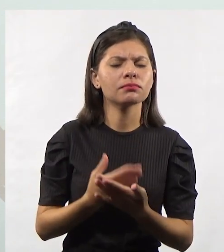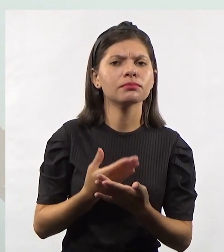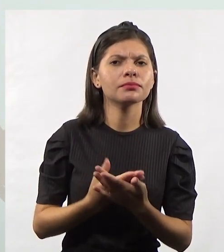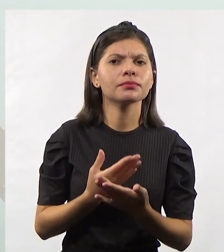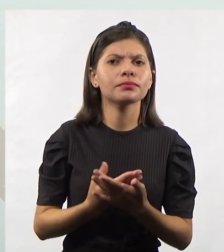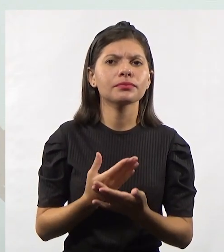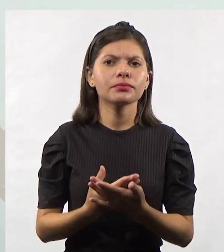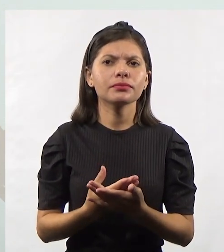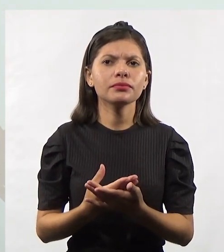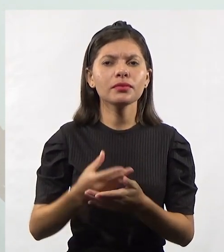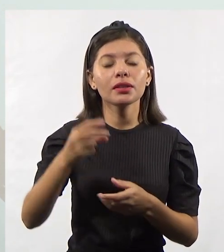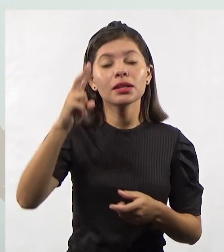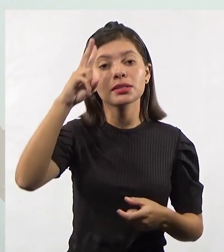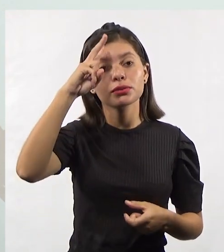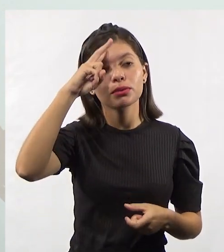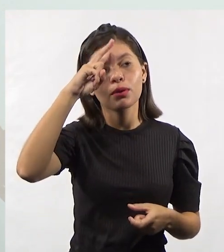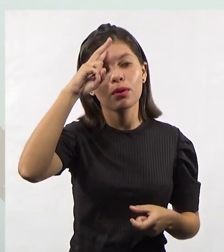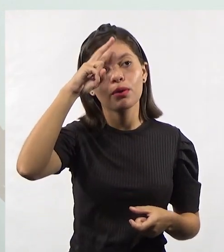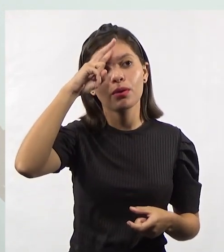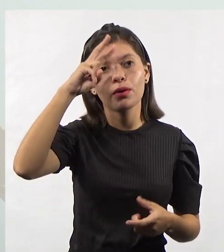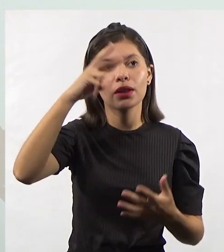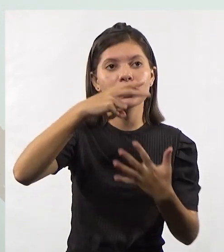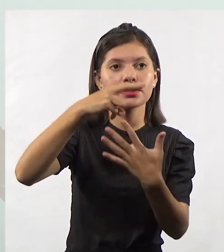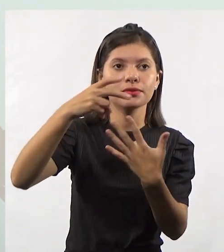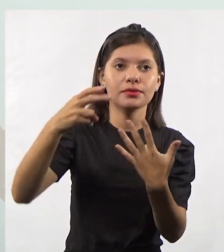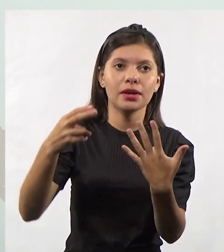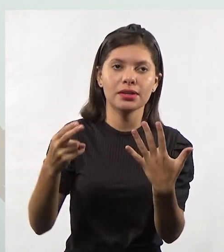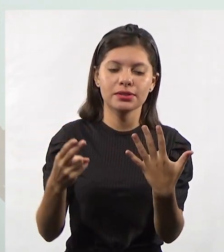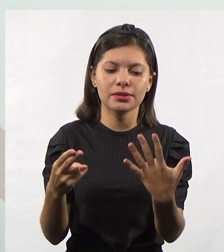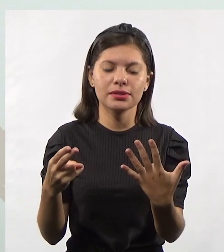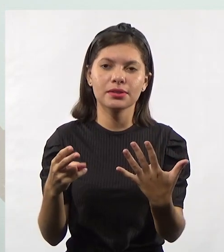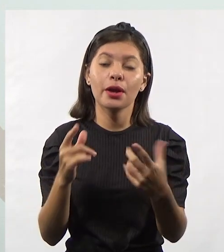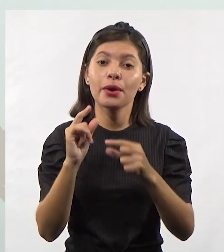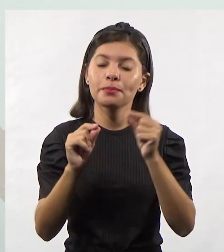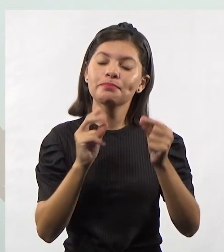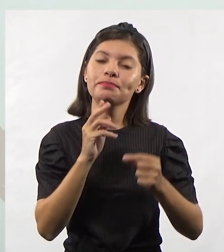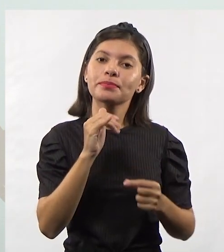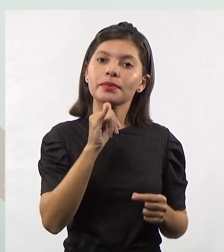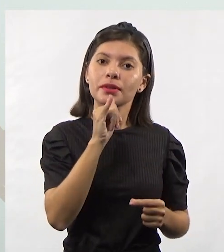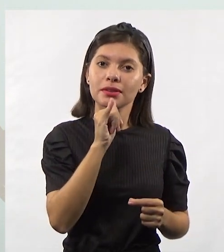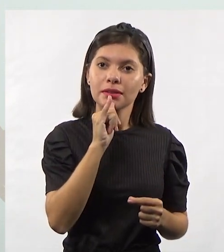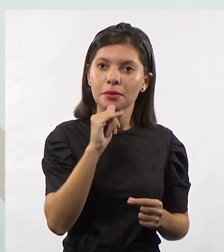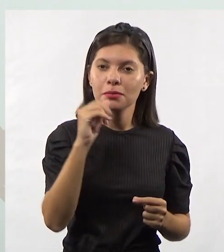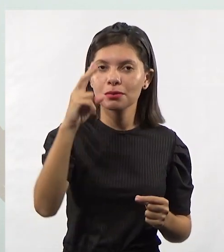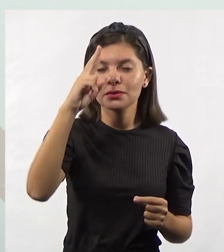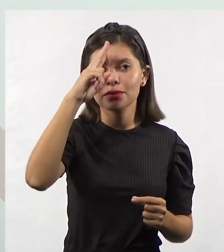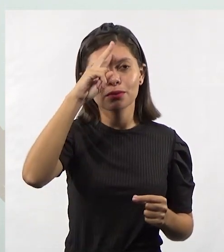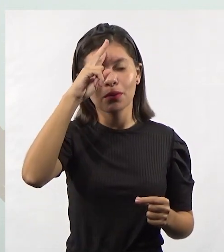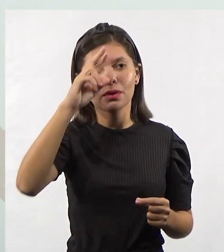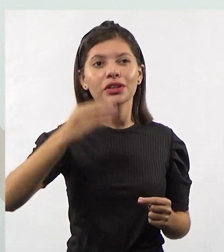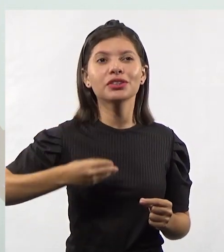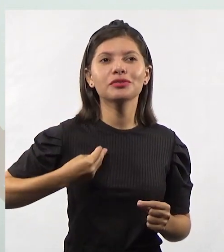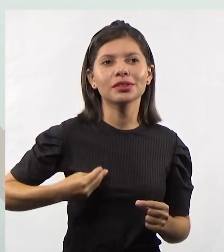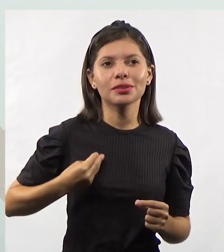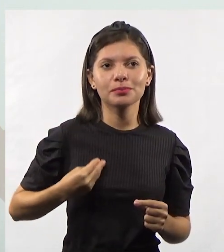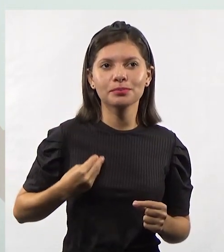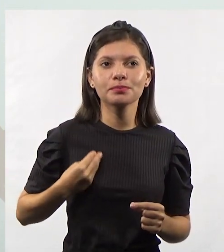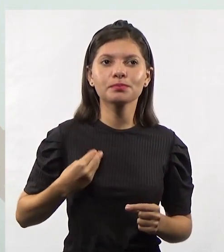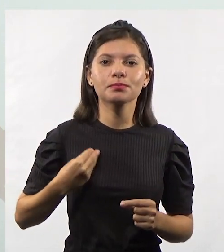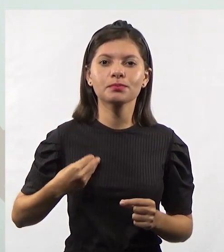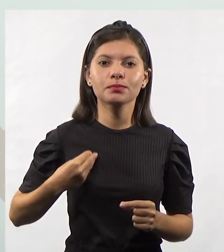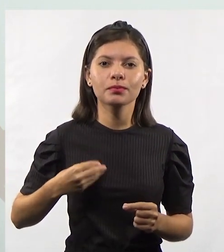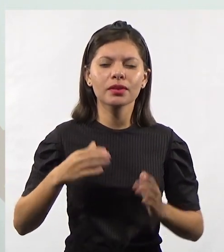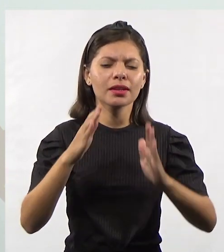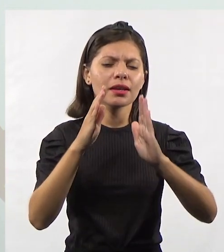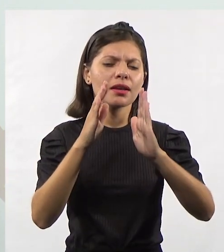quando você ou para o nosso caso aqui o melhor exemplo seria a história de vida muitas vezes essa história de vida não tá numa